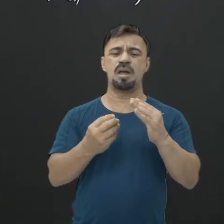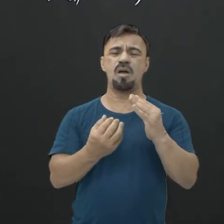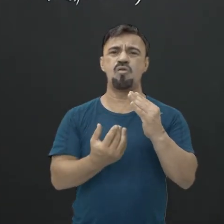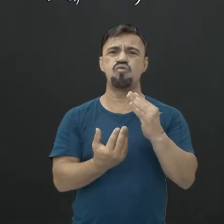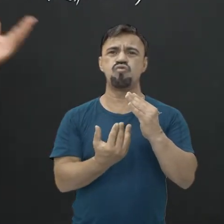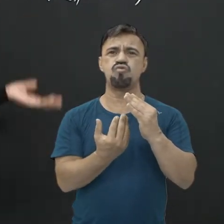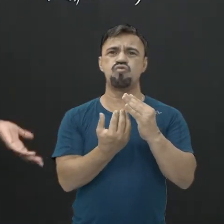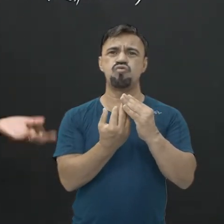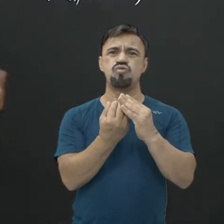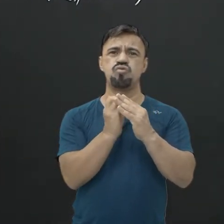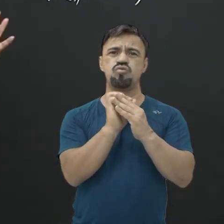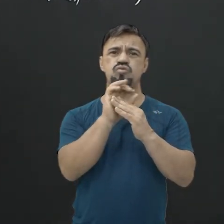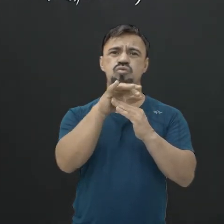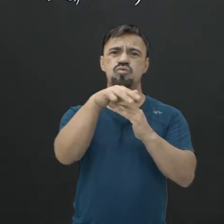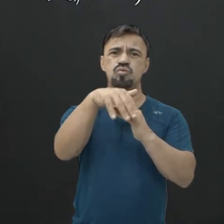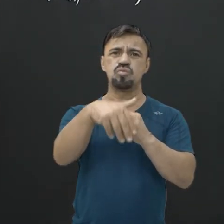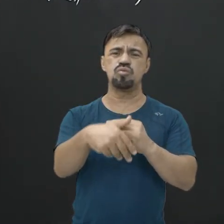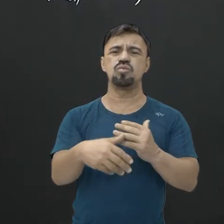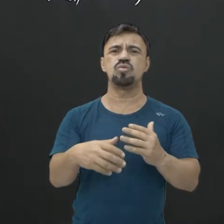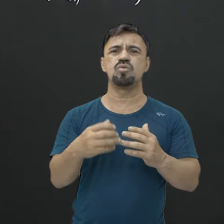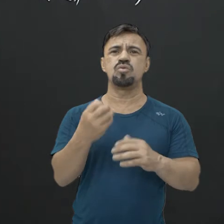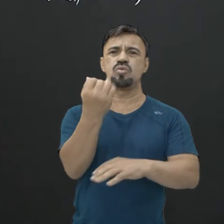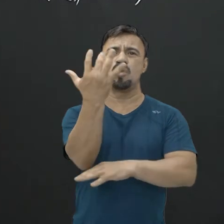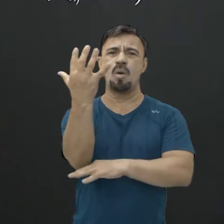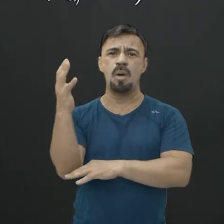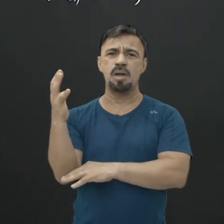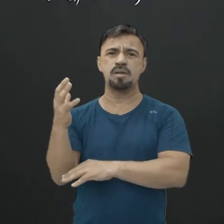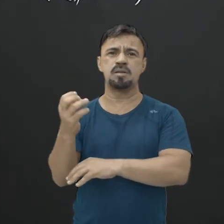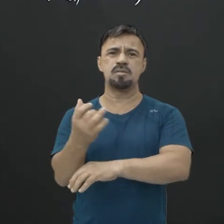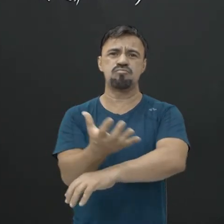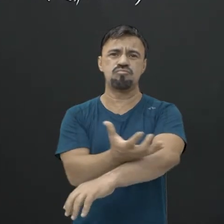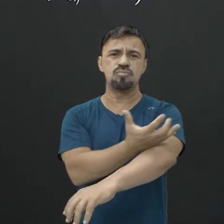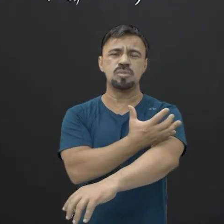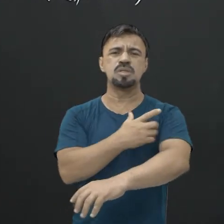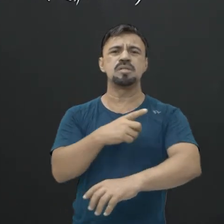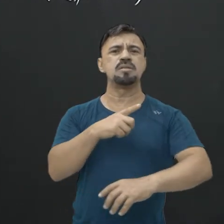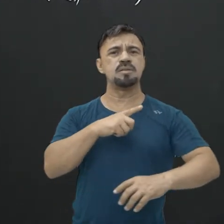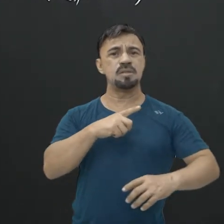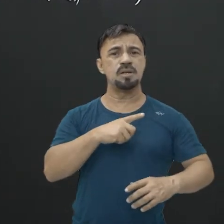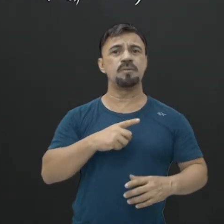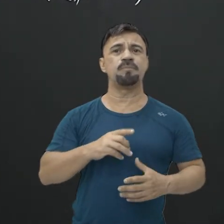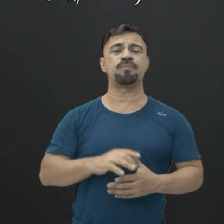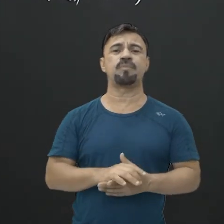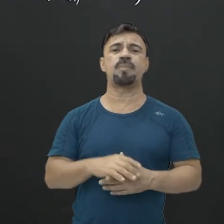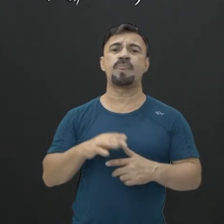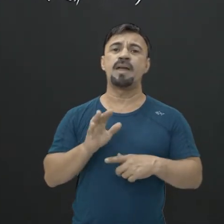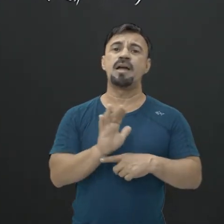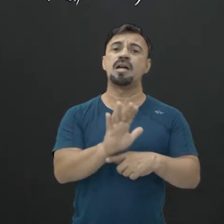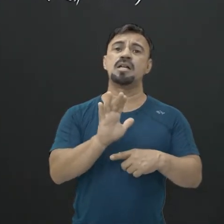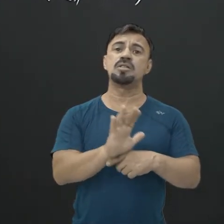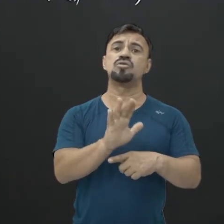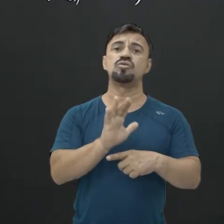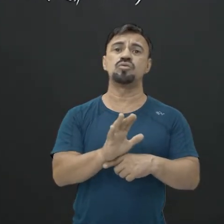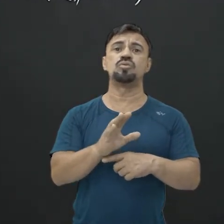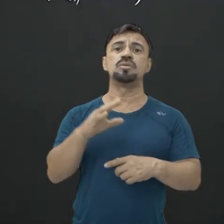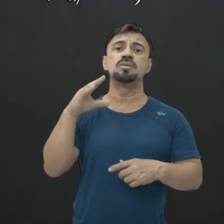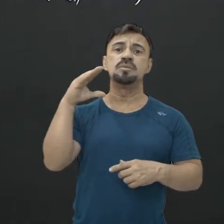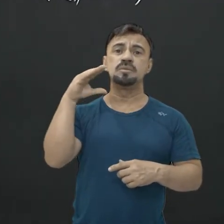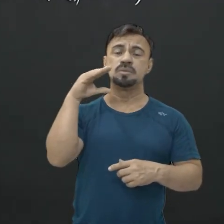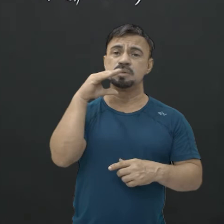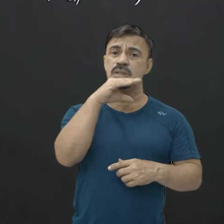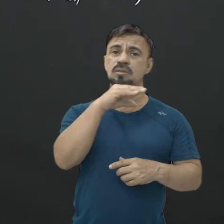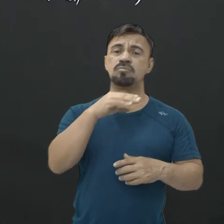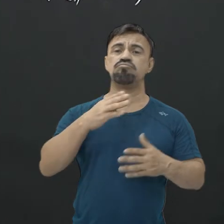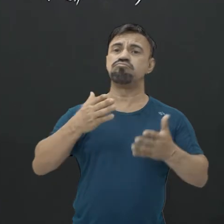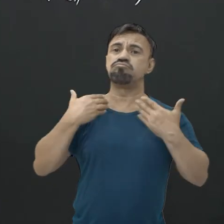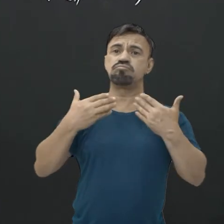alguns pântanos liberam metano e a coisa está indo aí. Então esse metano ele ajuda a reter. Tá havendo